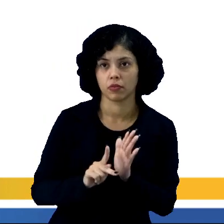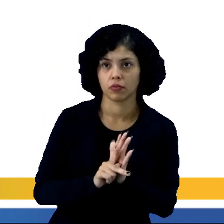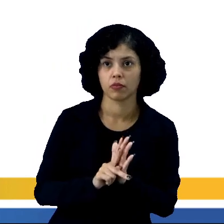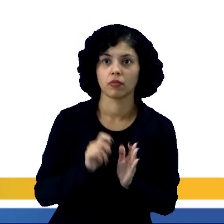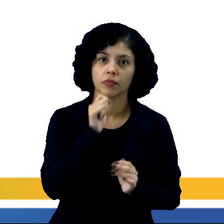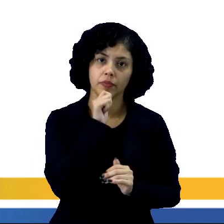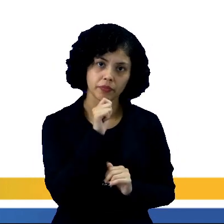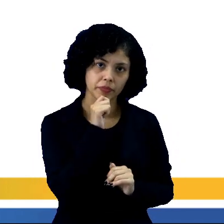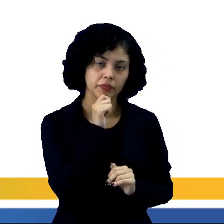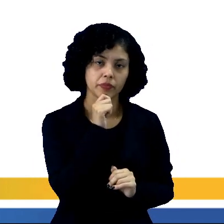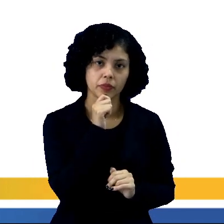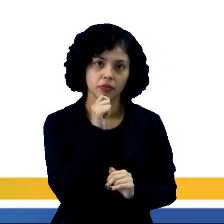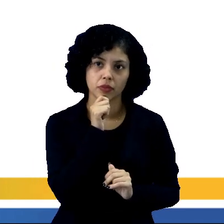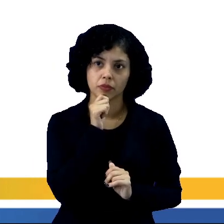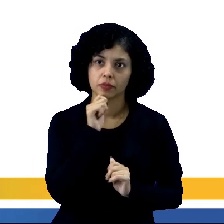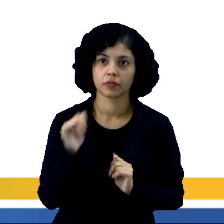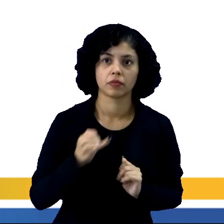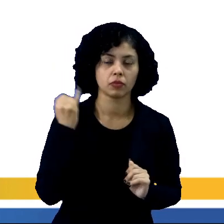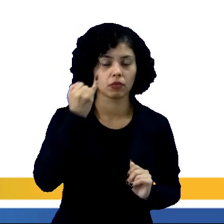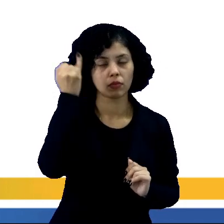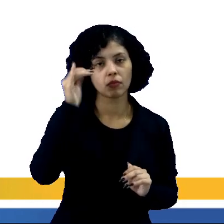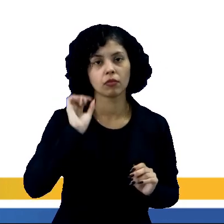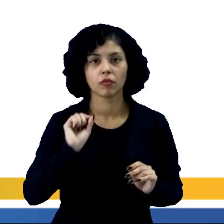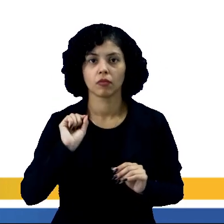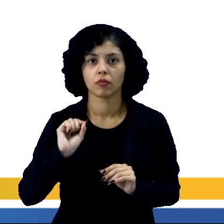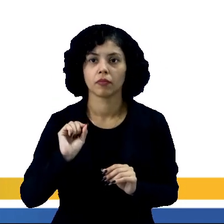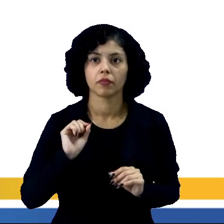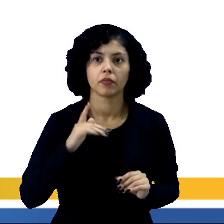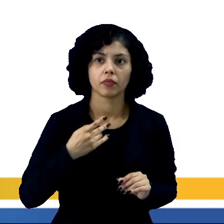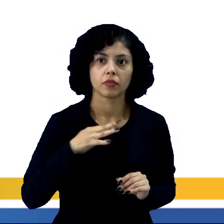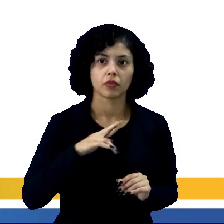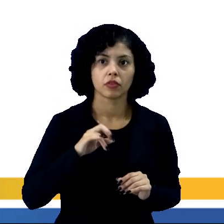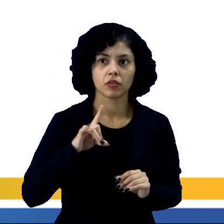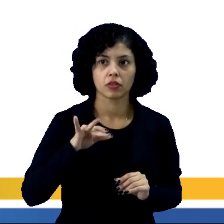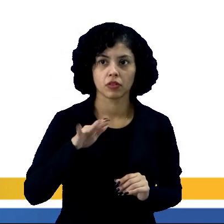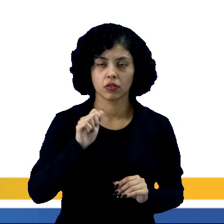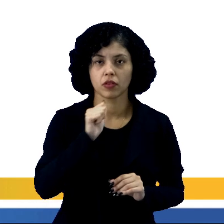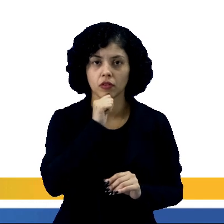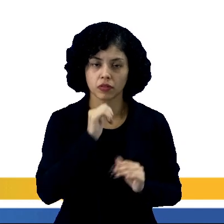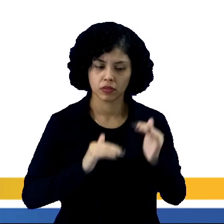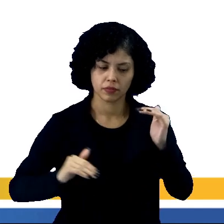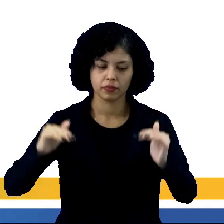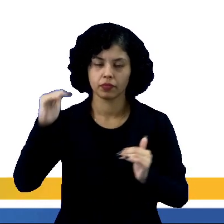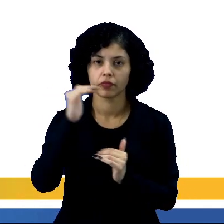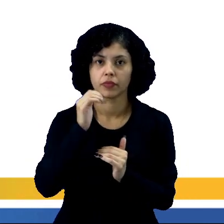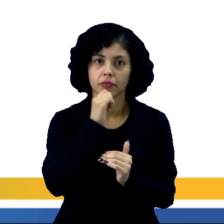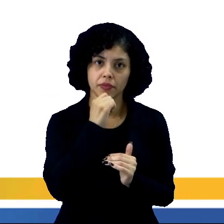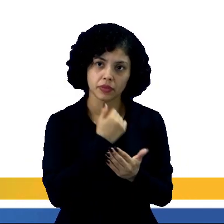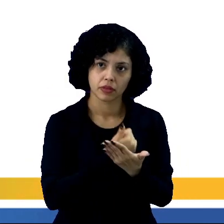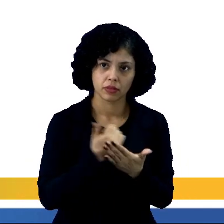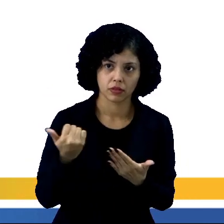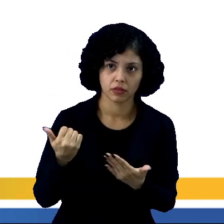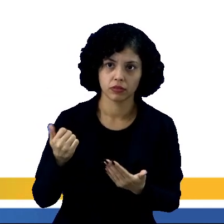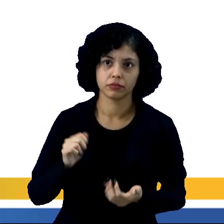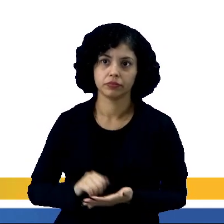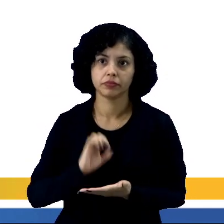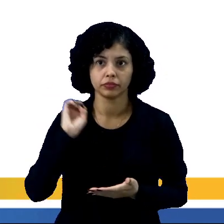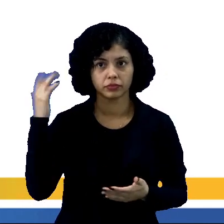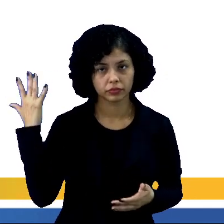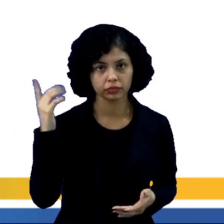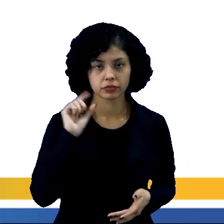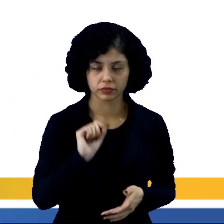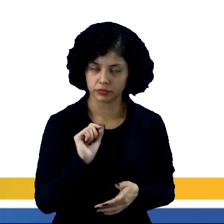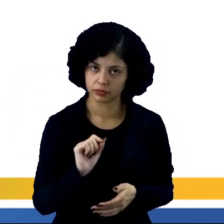né? Como principais ou protagonistas exercem uma função relevante com a ação a